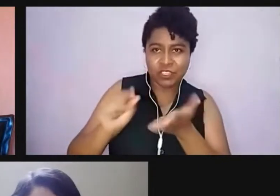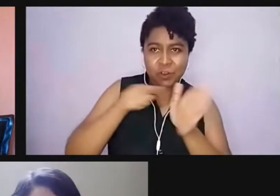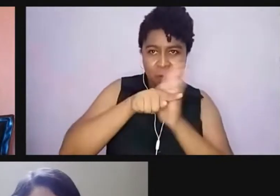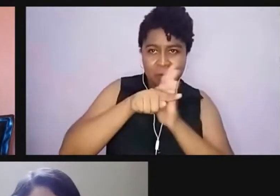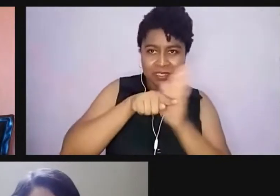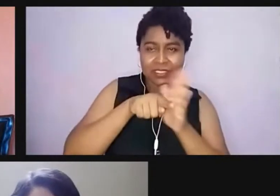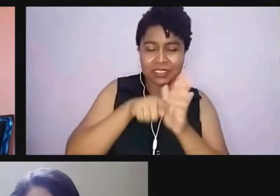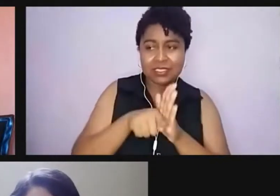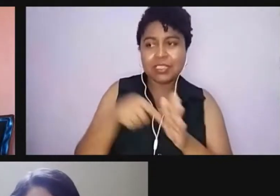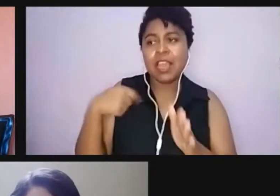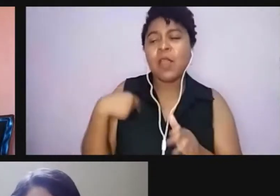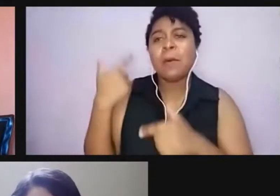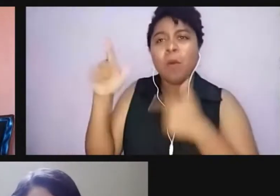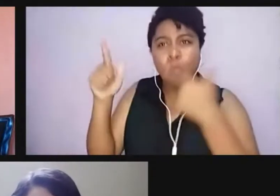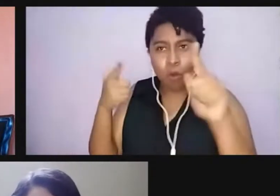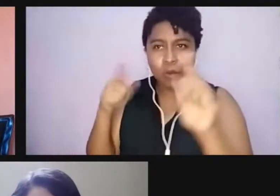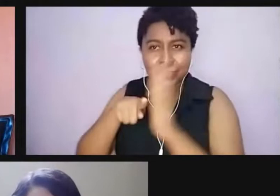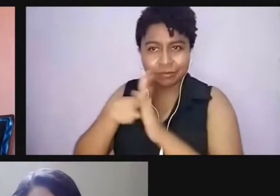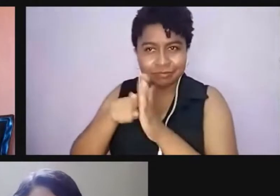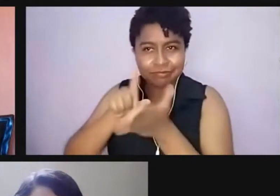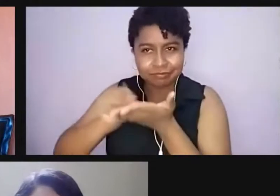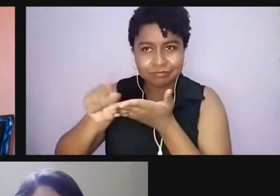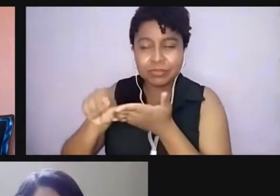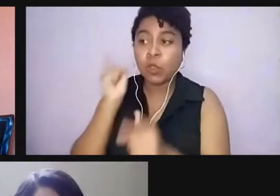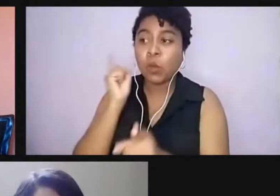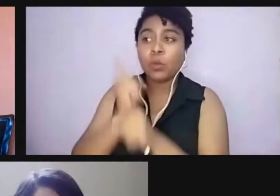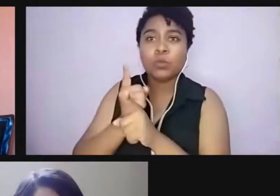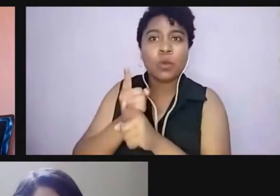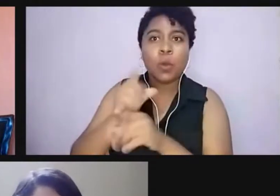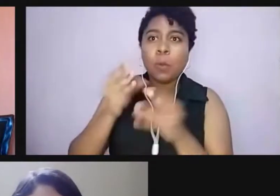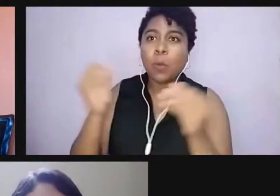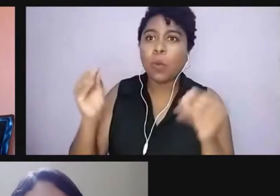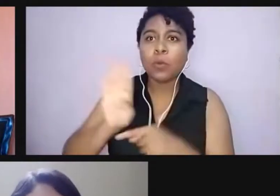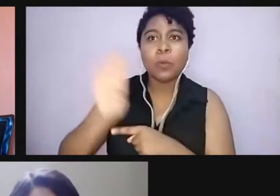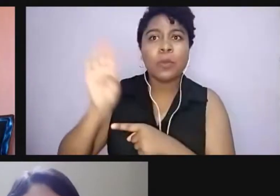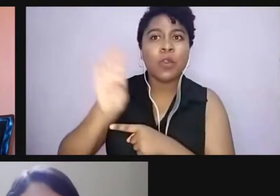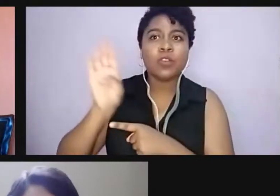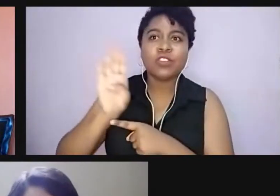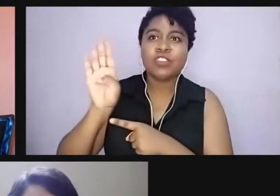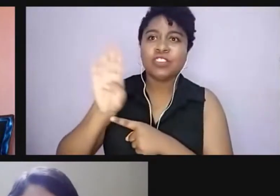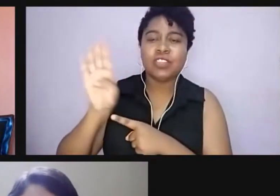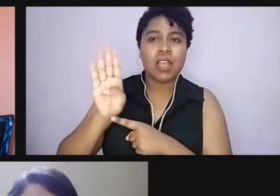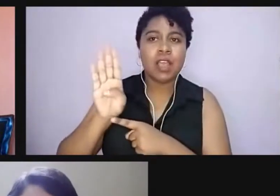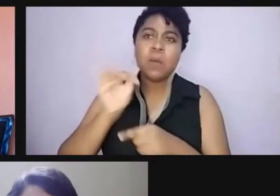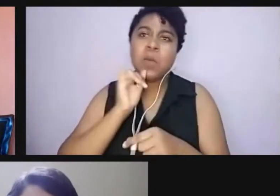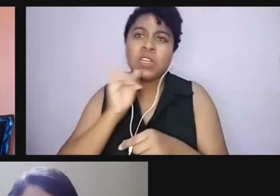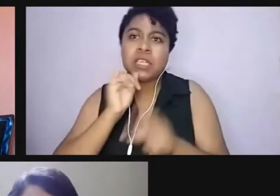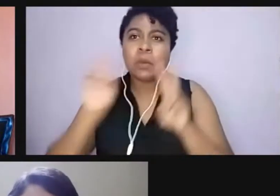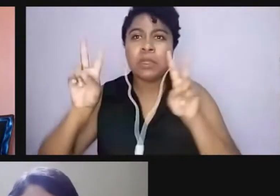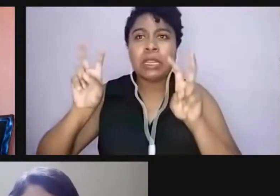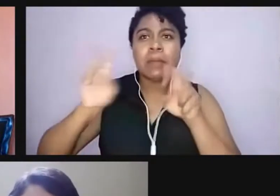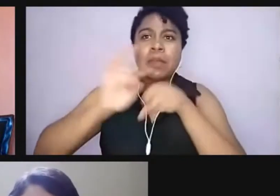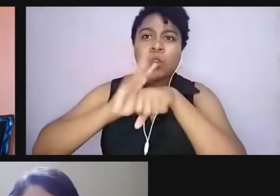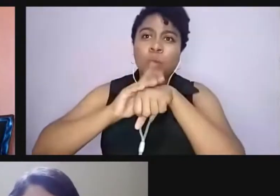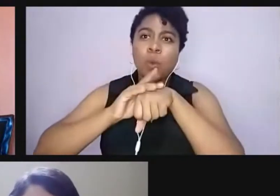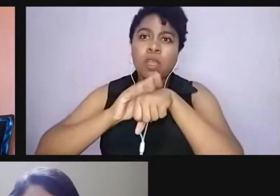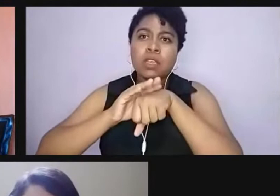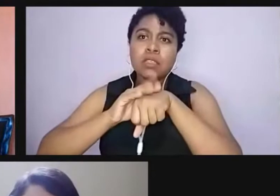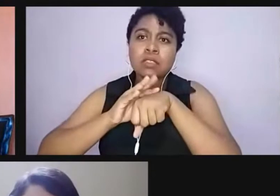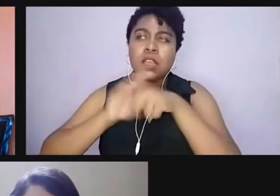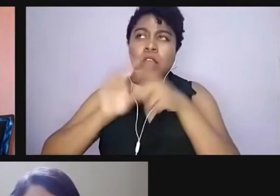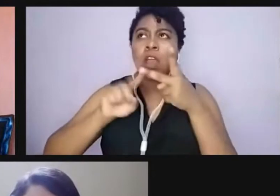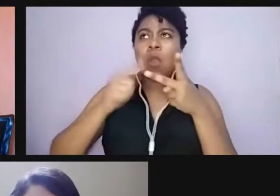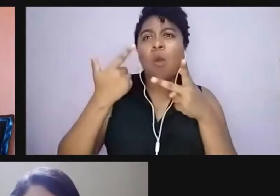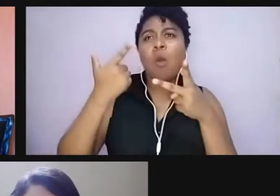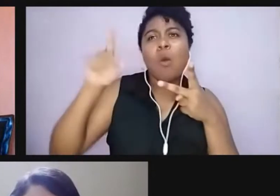não me engano, tinha um sobre doenças, no geral. Um outro que era voltado